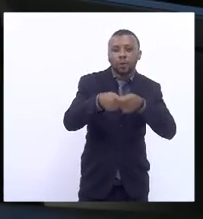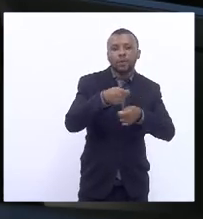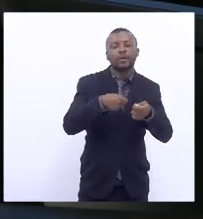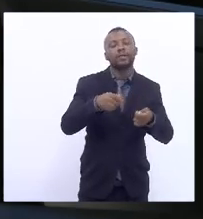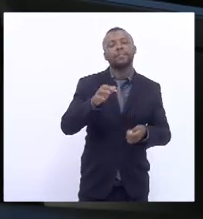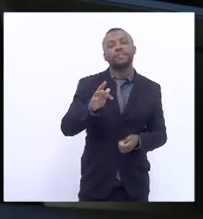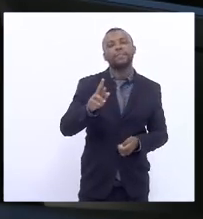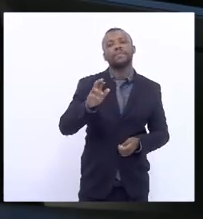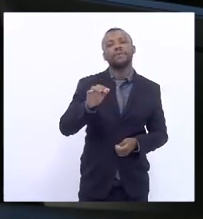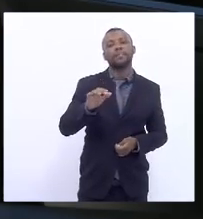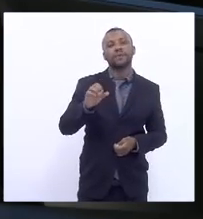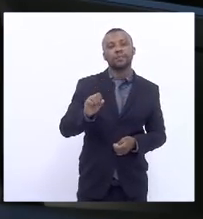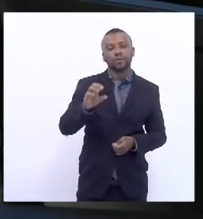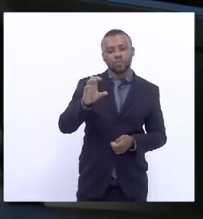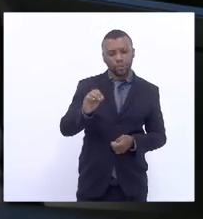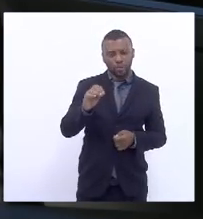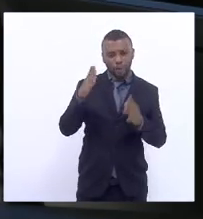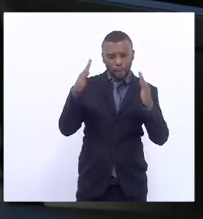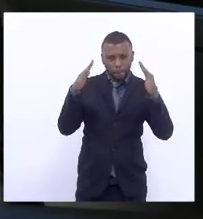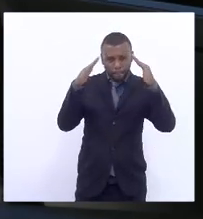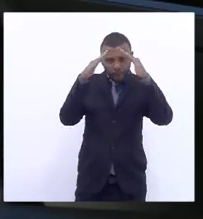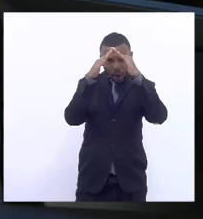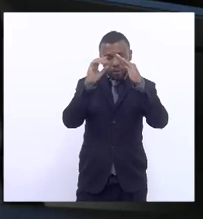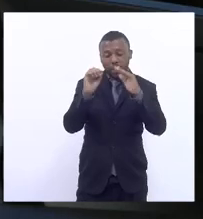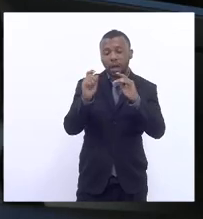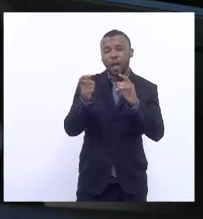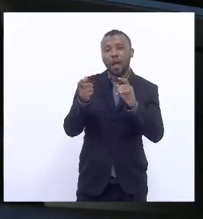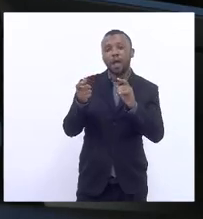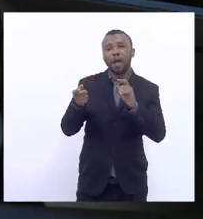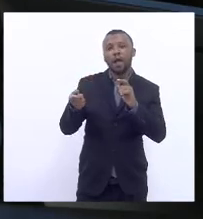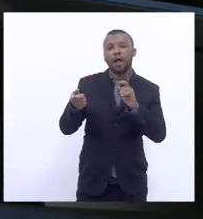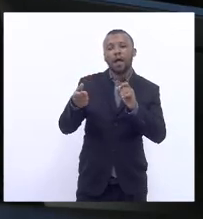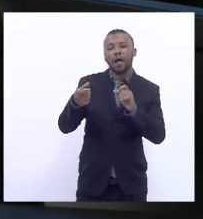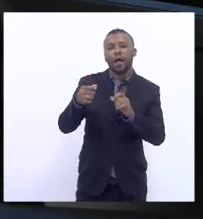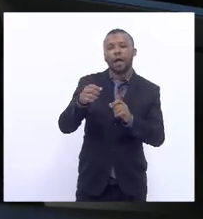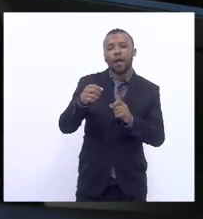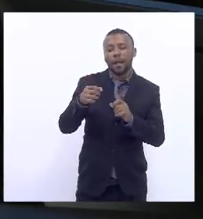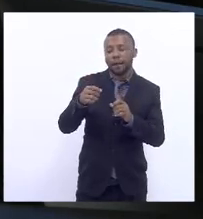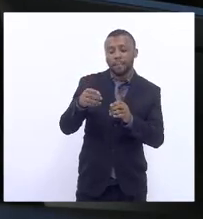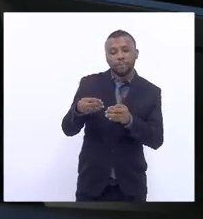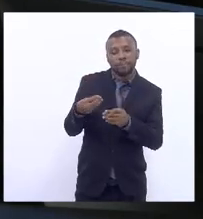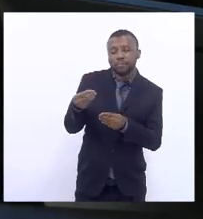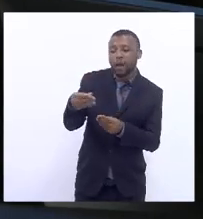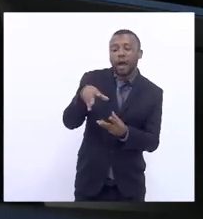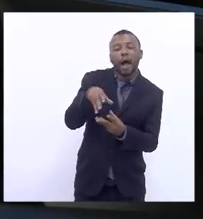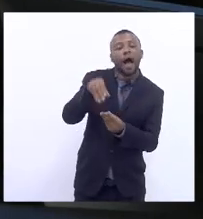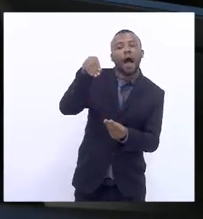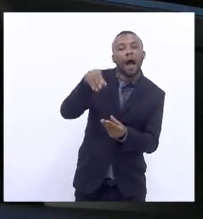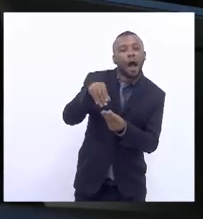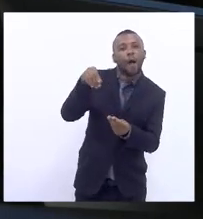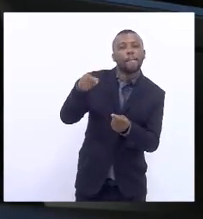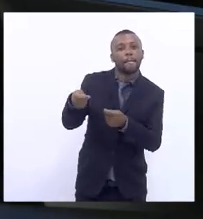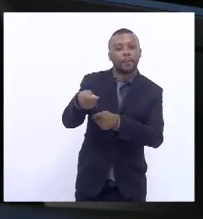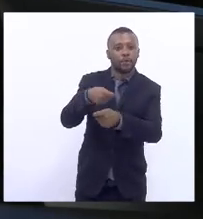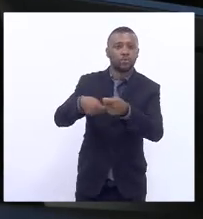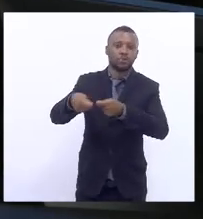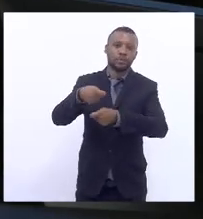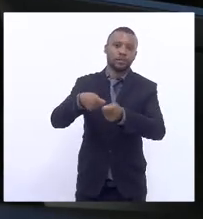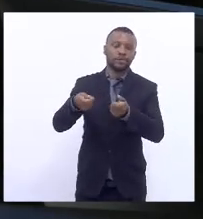Clara, realmar a economia. Realmar significa dar alma, porque perdeu a alma,